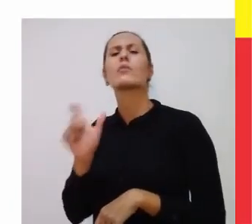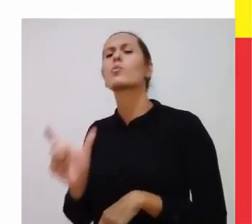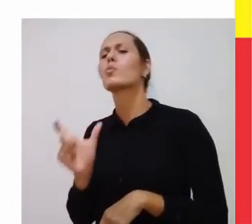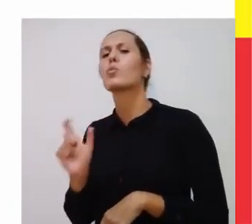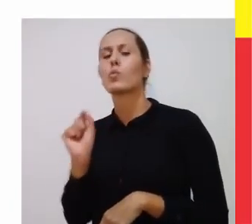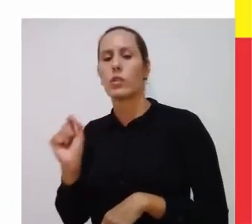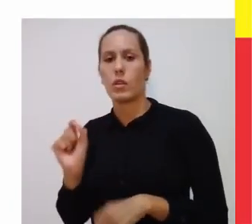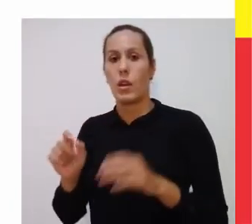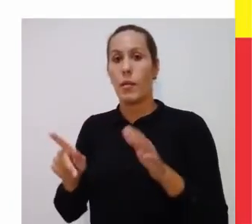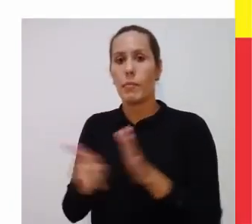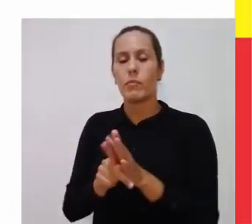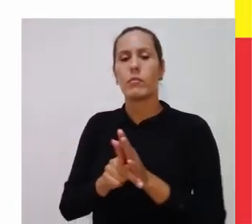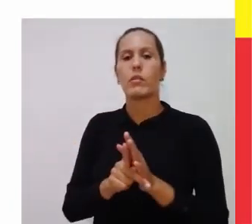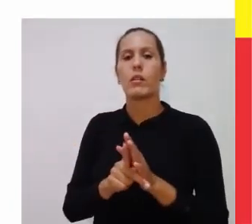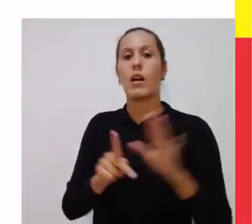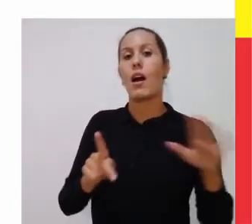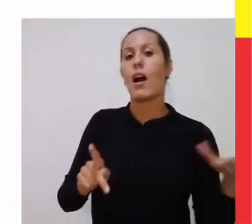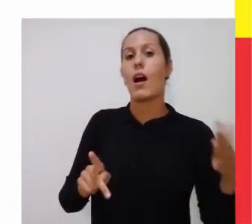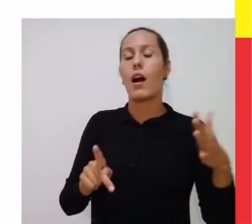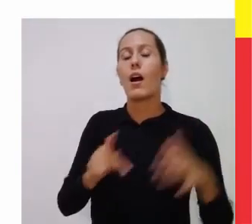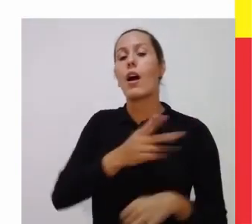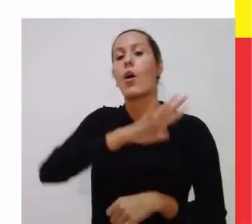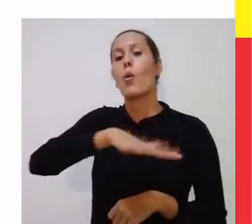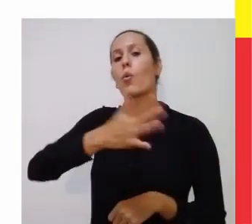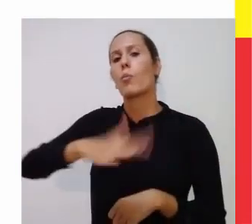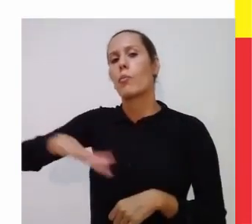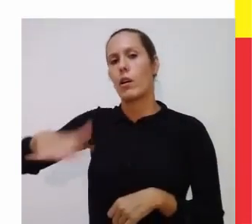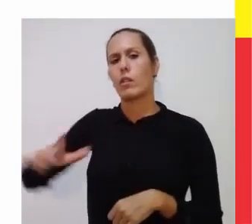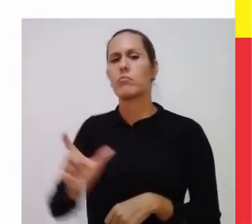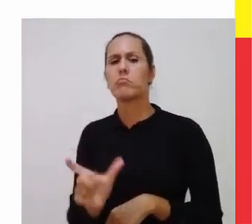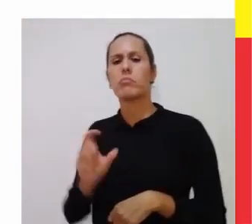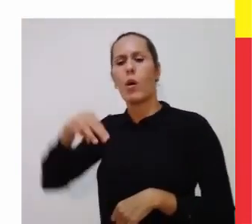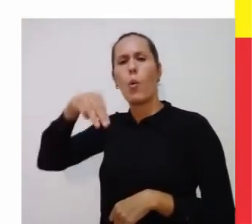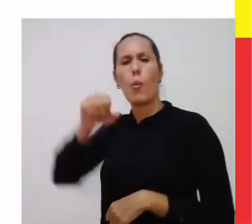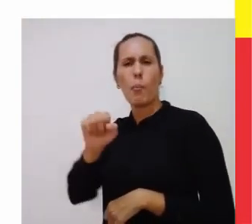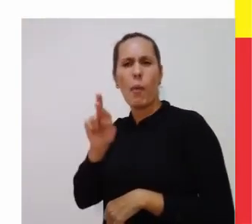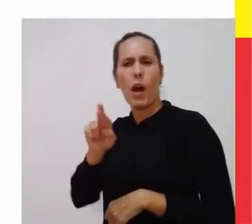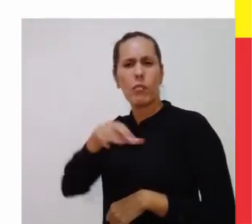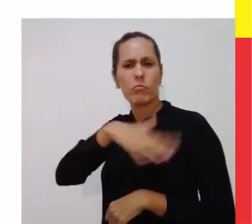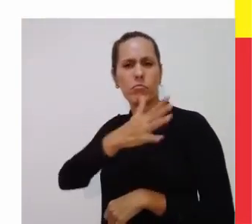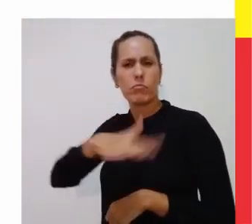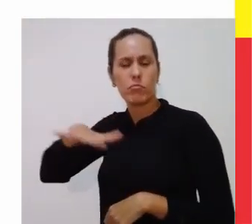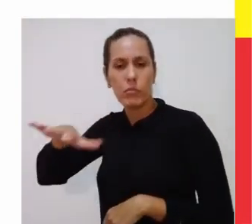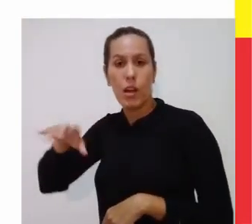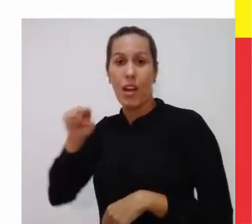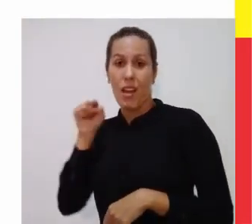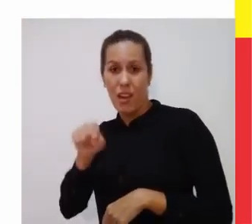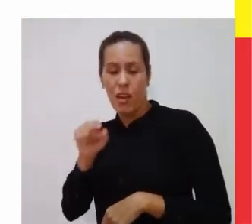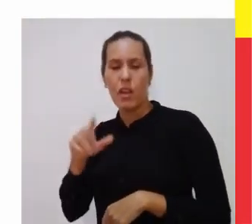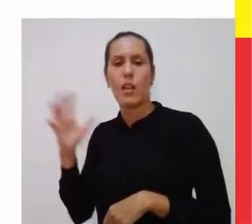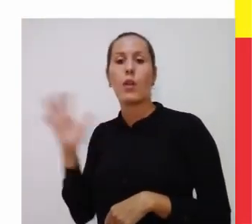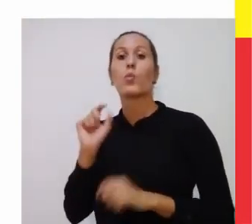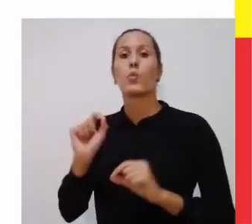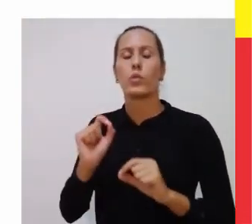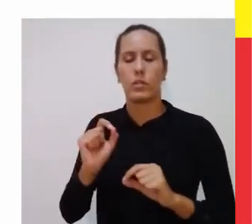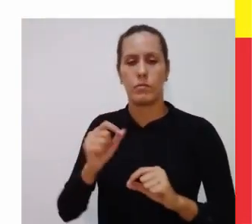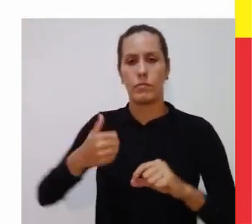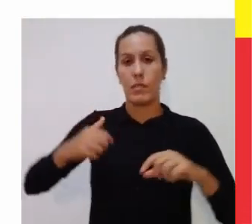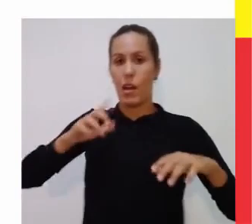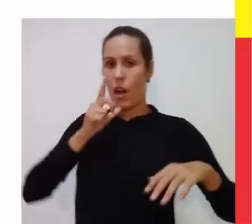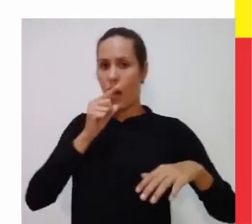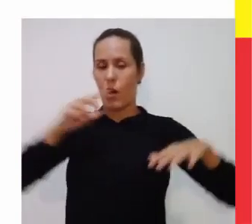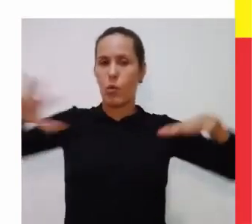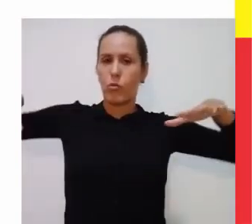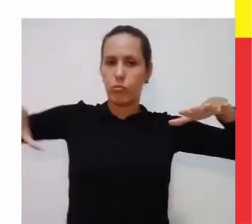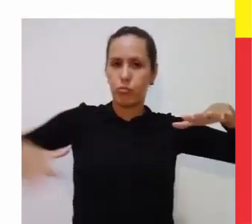veem que aí é a ação do mar, tá? Então, como é que o mar atua aí, professor? O mar está atuando de modo construtivo. Ele bate